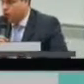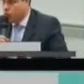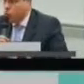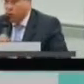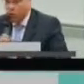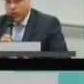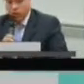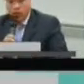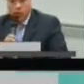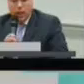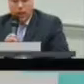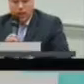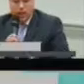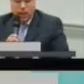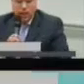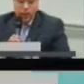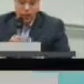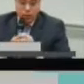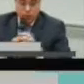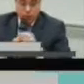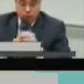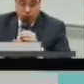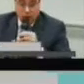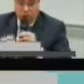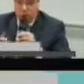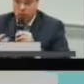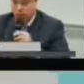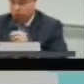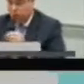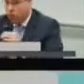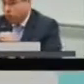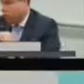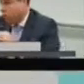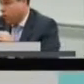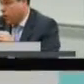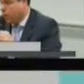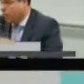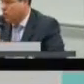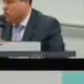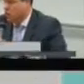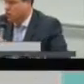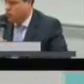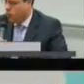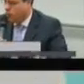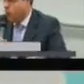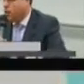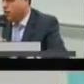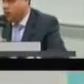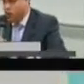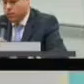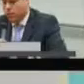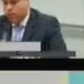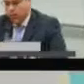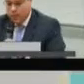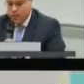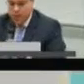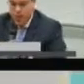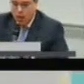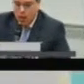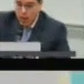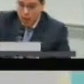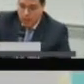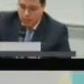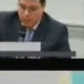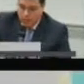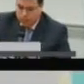oncologia absolutamente bem desenhado. Precisamos expandir mais equipamentos de radioterapia? Precisamos. Mas, teoricamente,